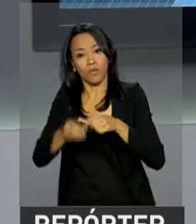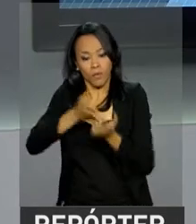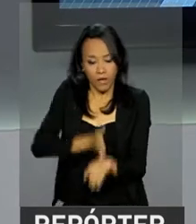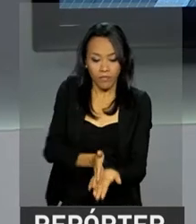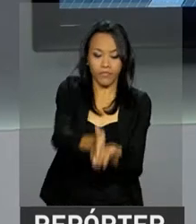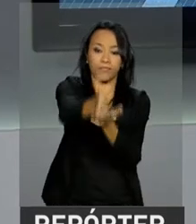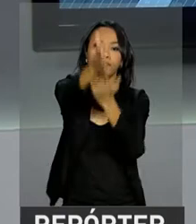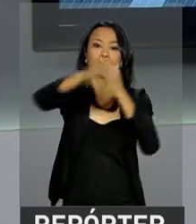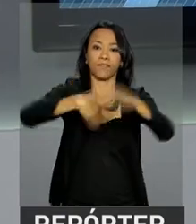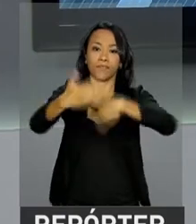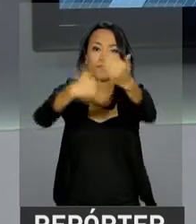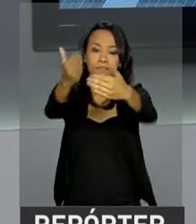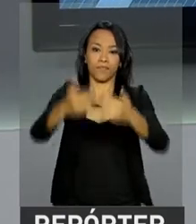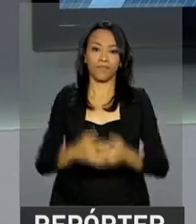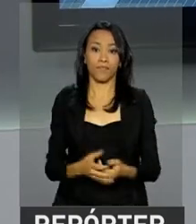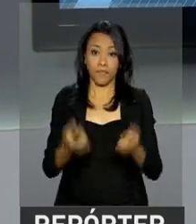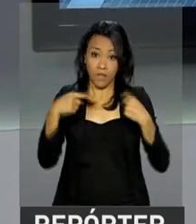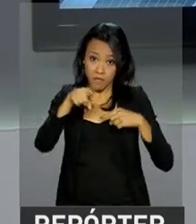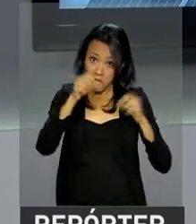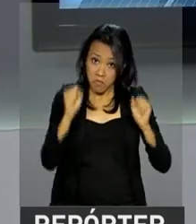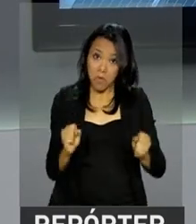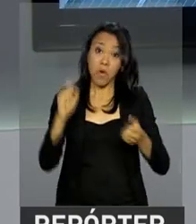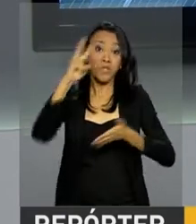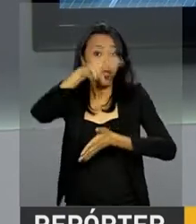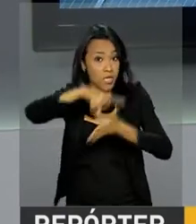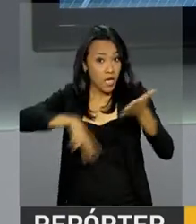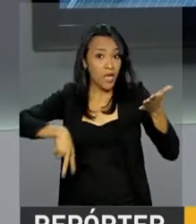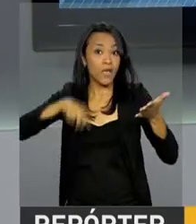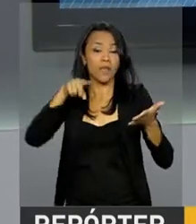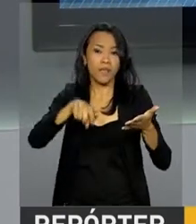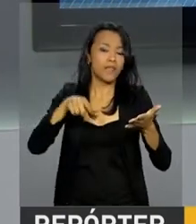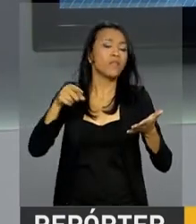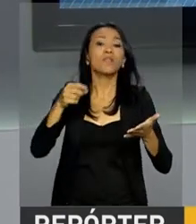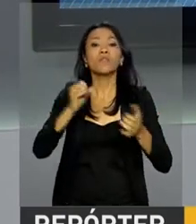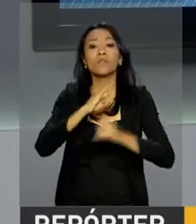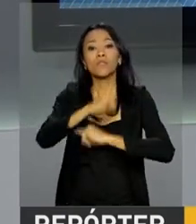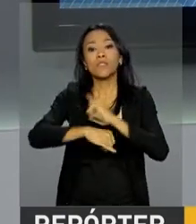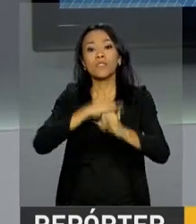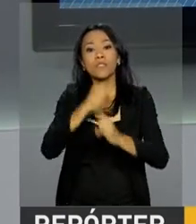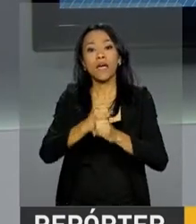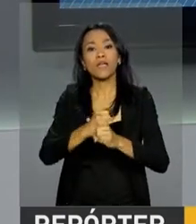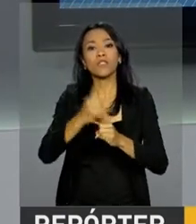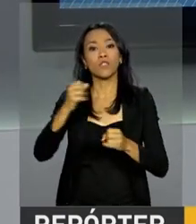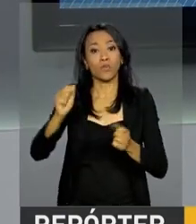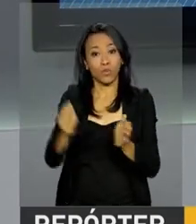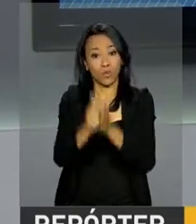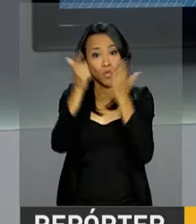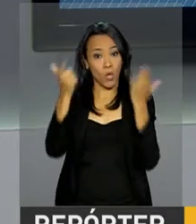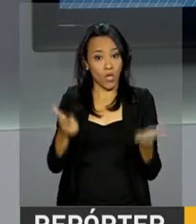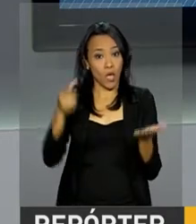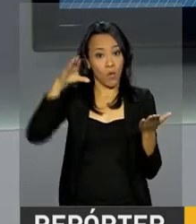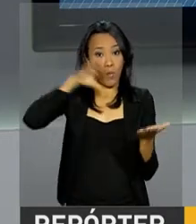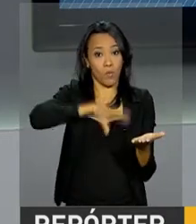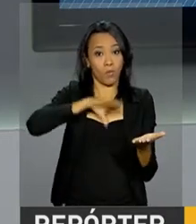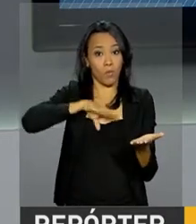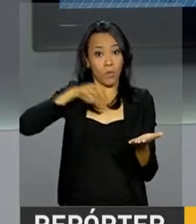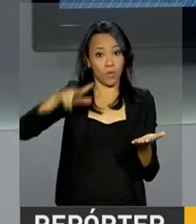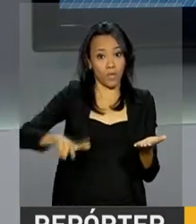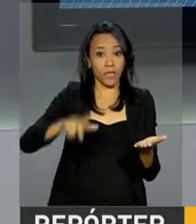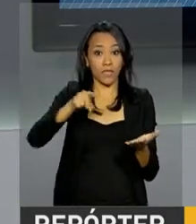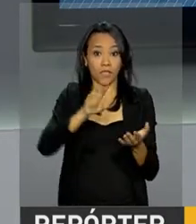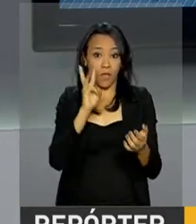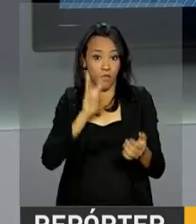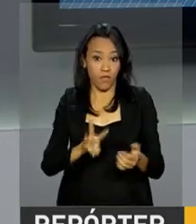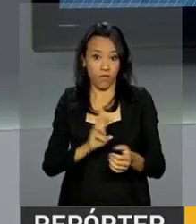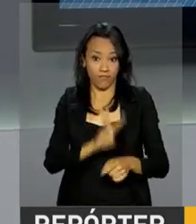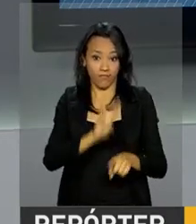o artigo pode ser lido na íntegra na seção de opinião do site do jornal português diário de notícias no endereço